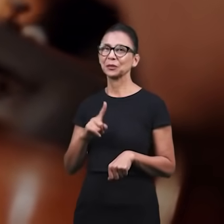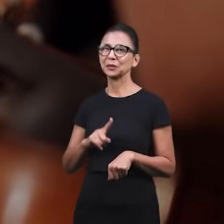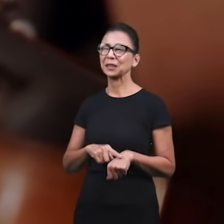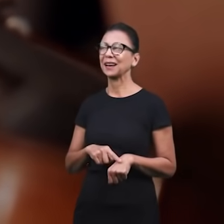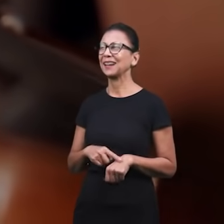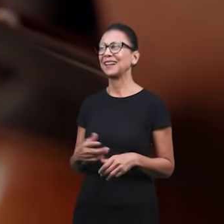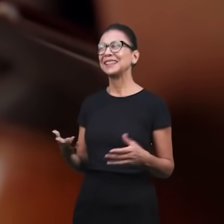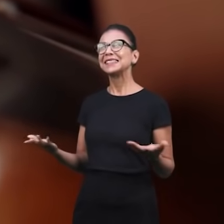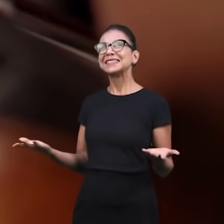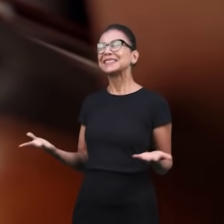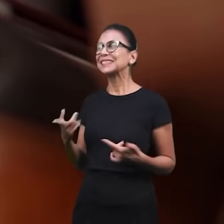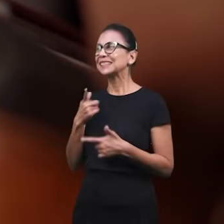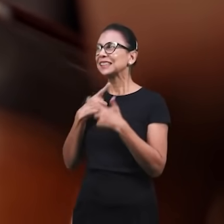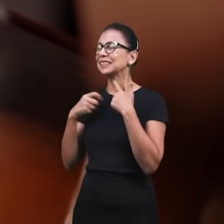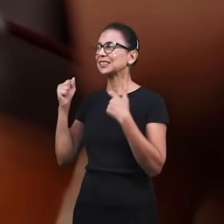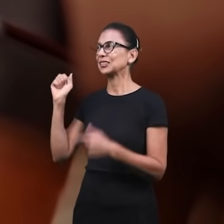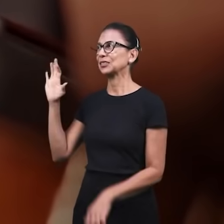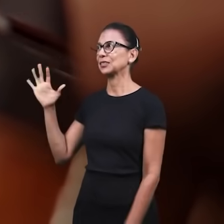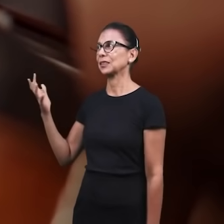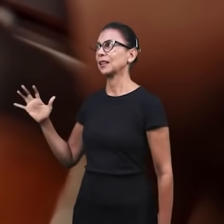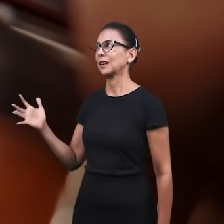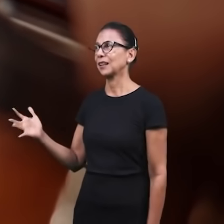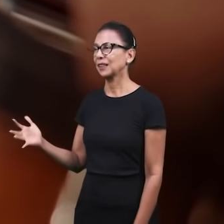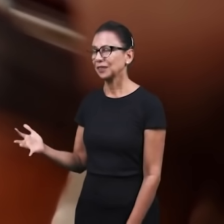então te adorar,